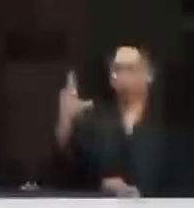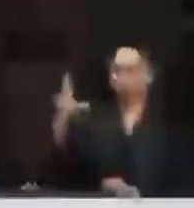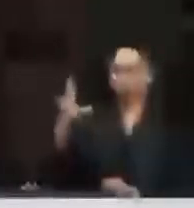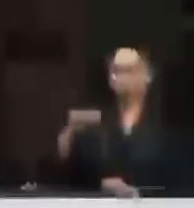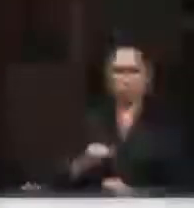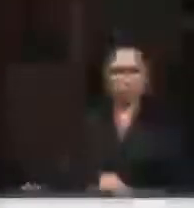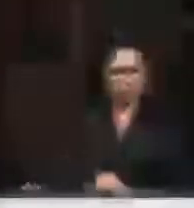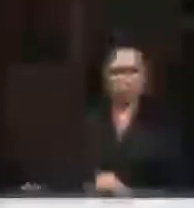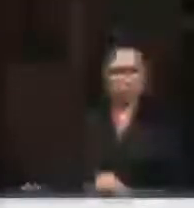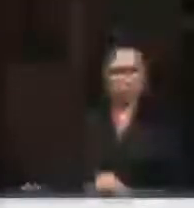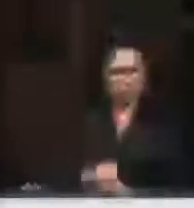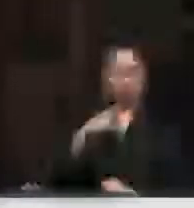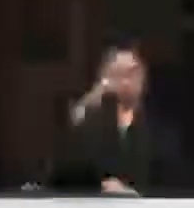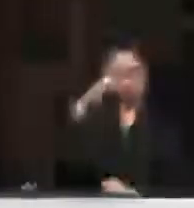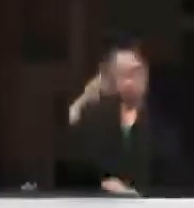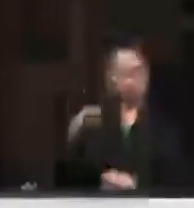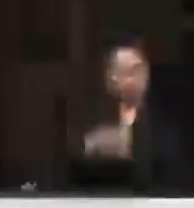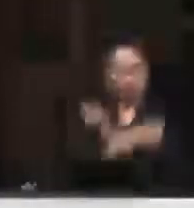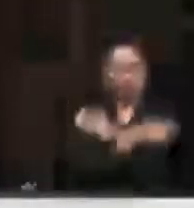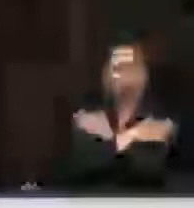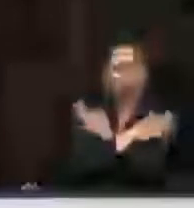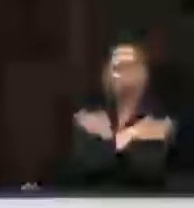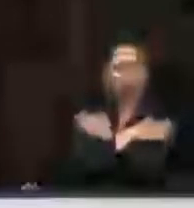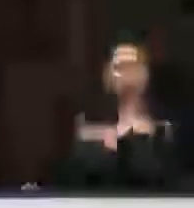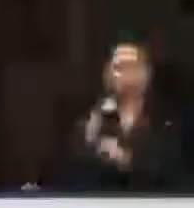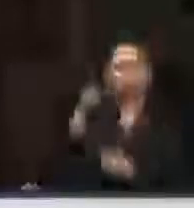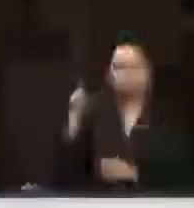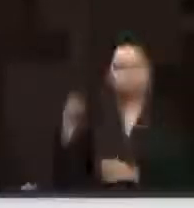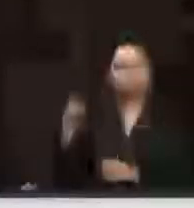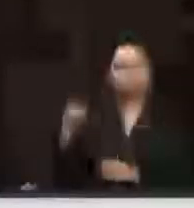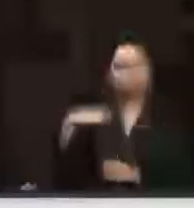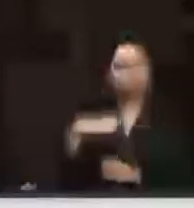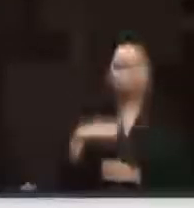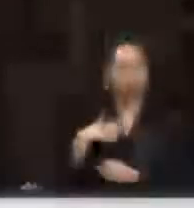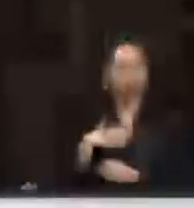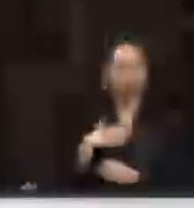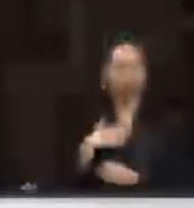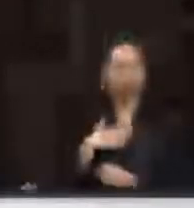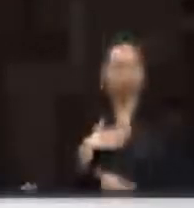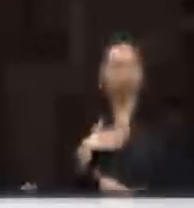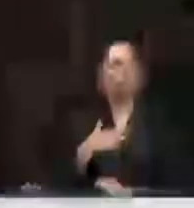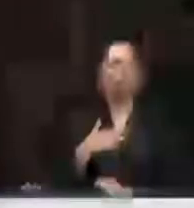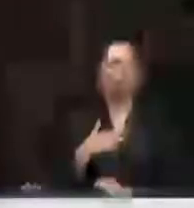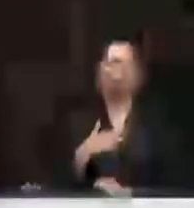E mandando um abraço para o Negro Ogum, eu estou